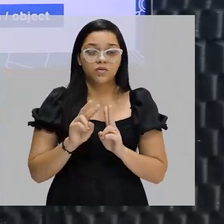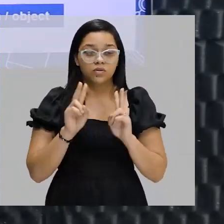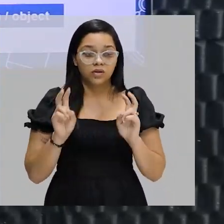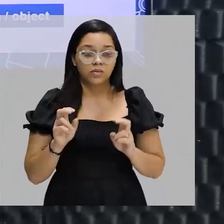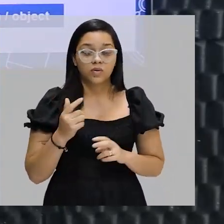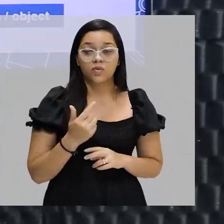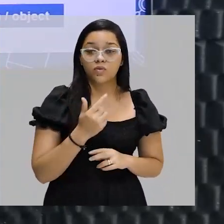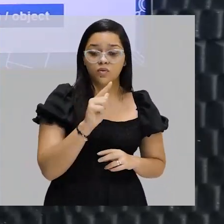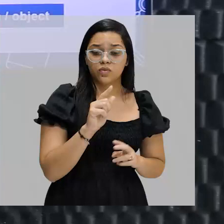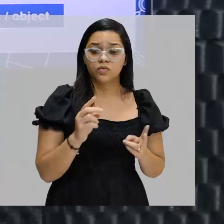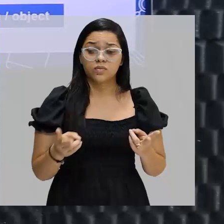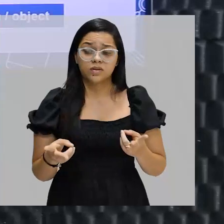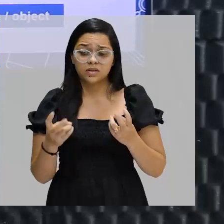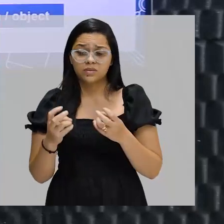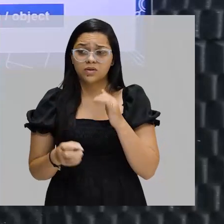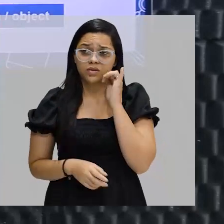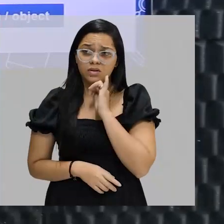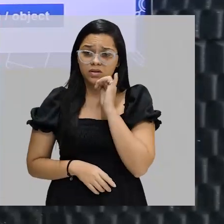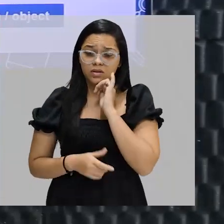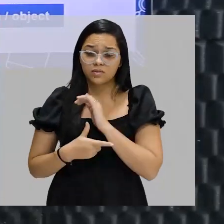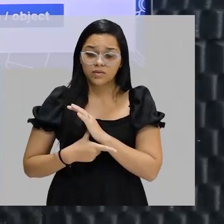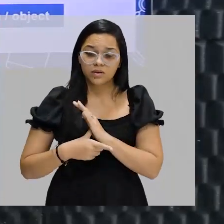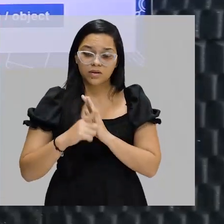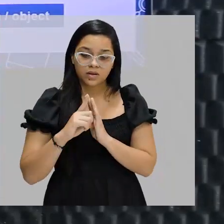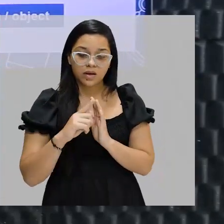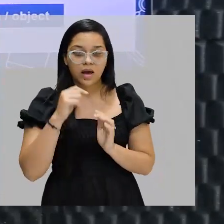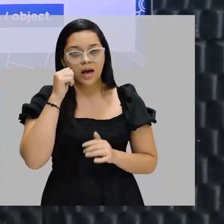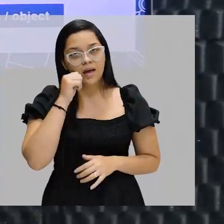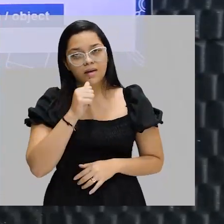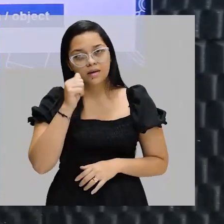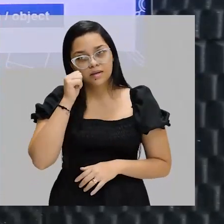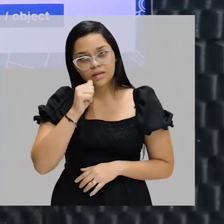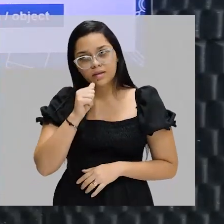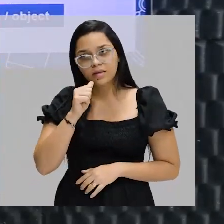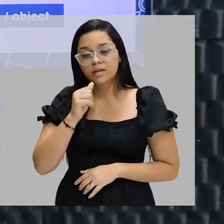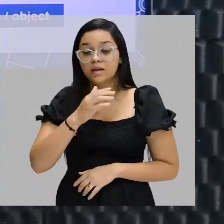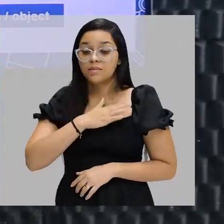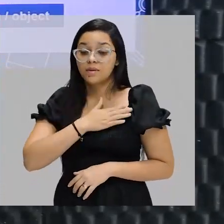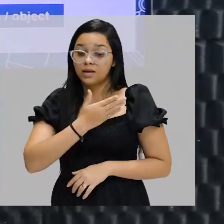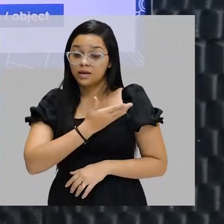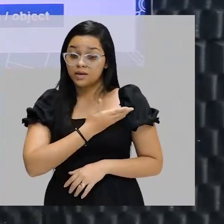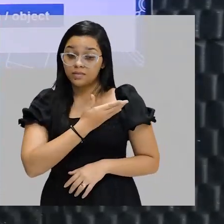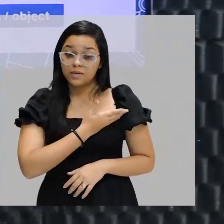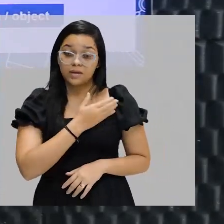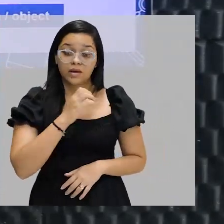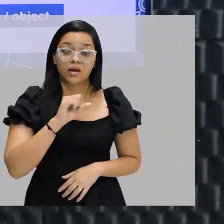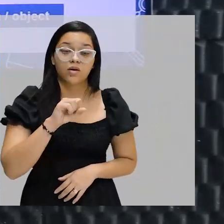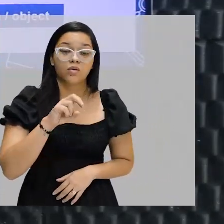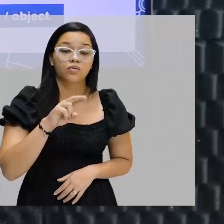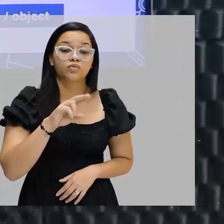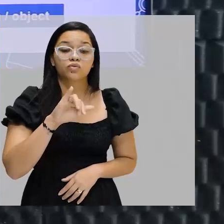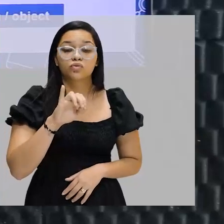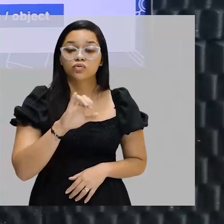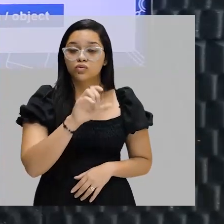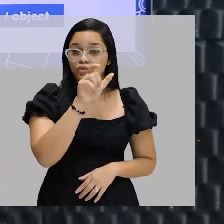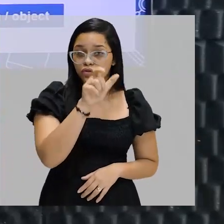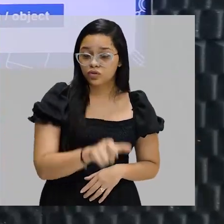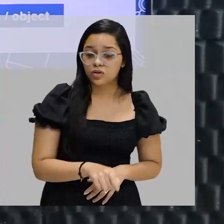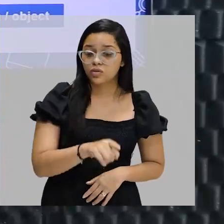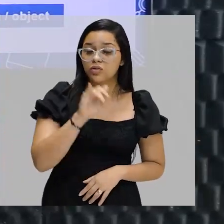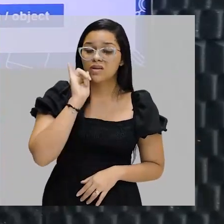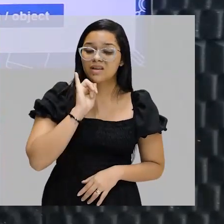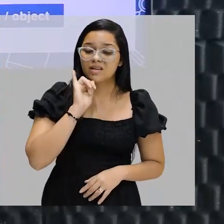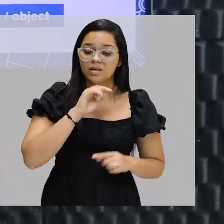com outro. Perceba que no exemplo anterior, a menina, que é a minha amiga, era o sujeito da frase. No exemplo